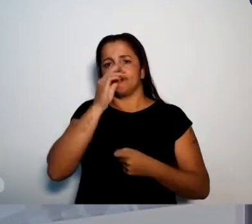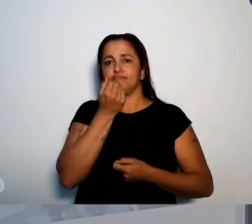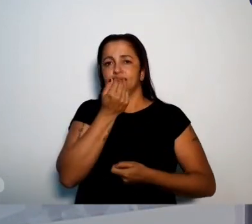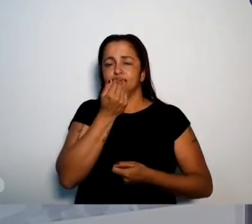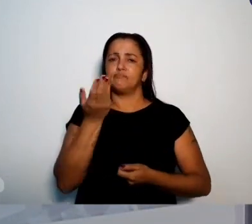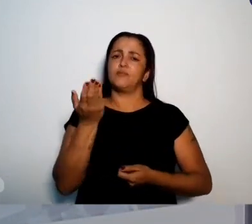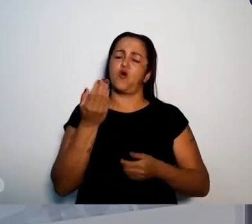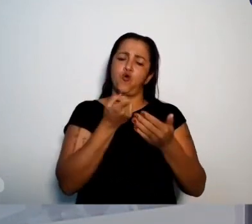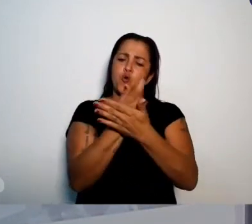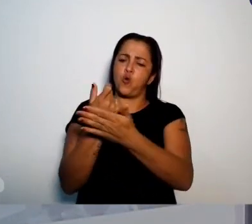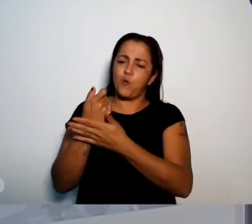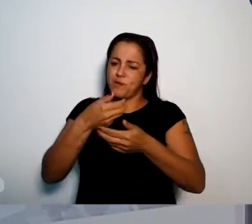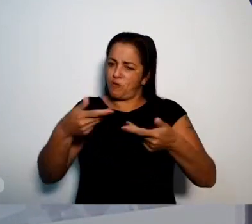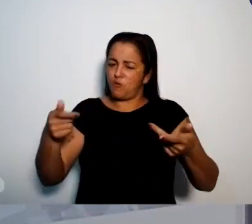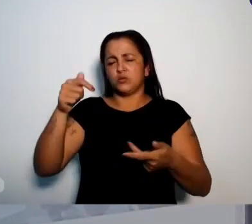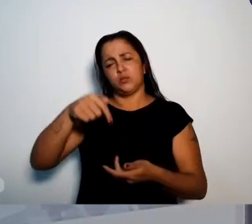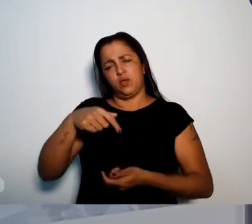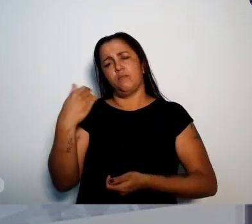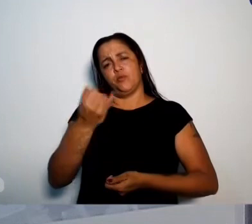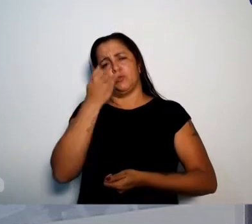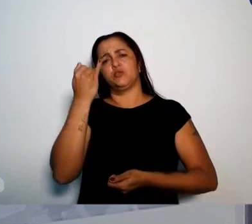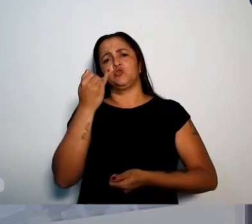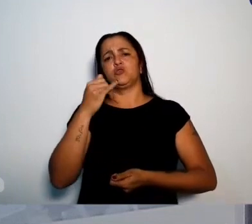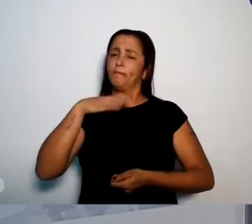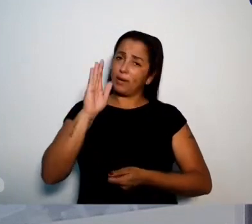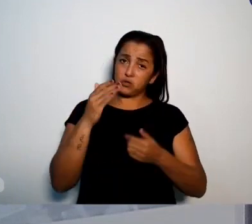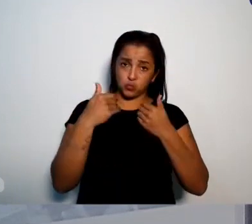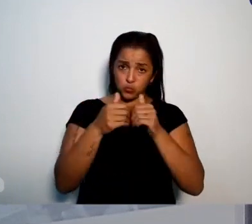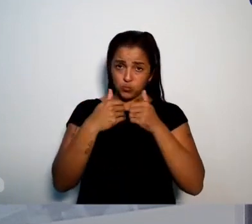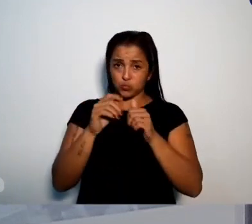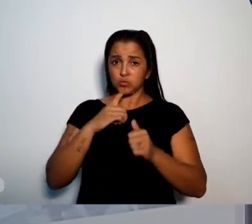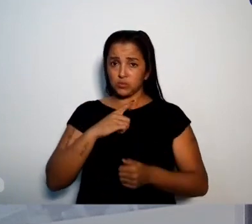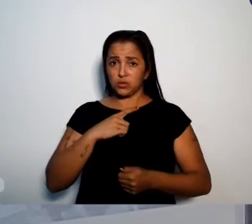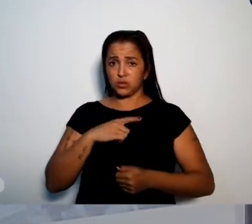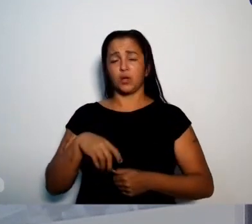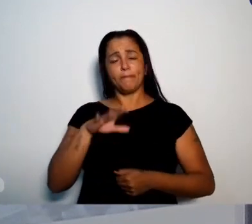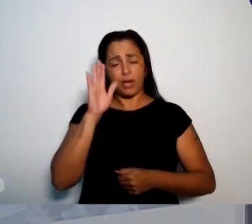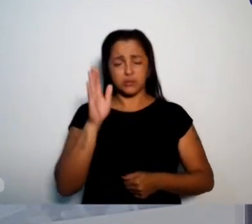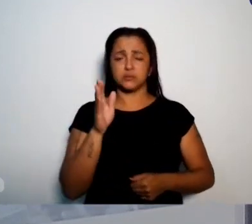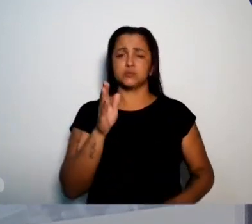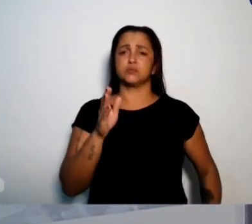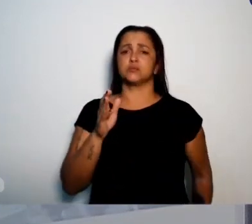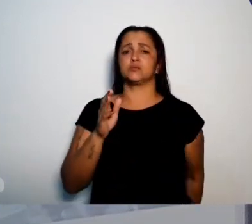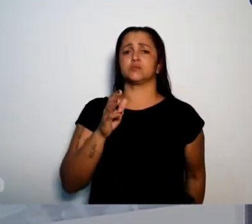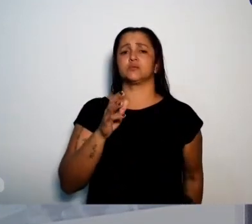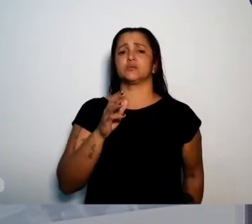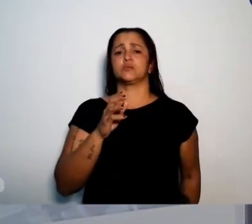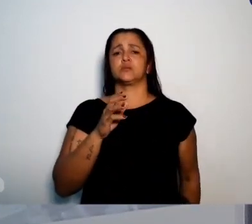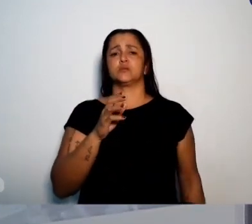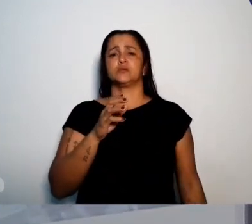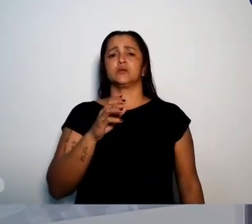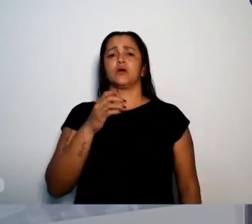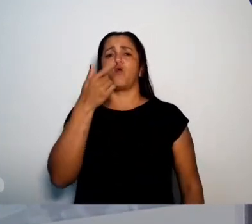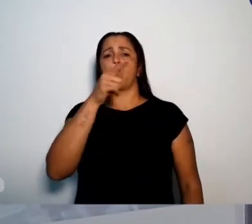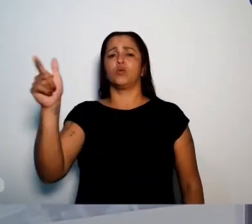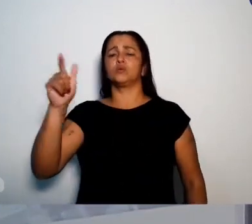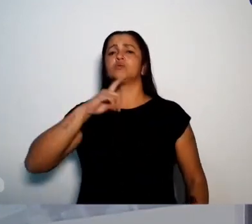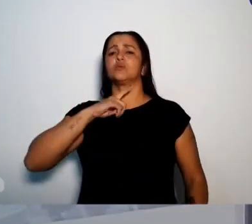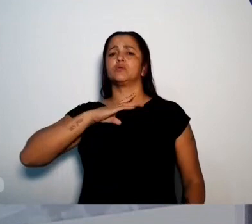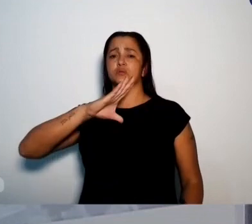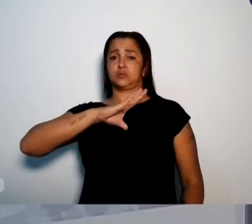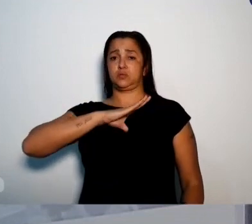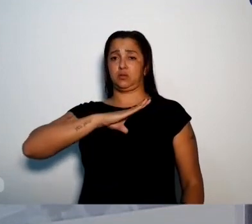comércio da nossa cidade. Acho que seria importante. Quanto mais linha de ônibus a gente tivesse com as demais cidades, aí seria